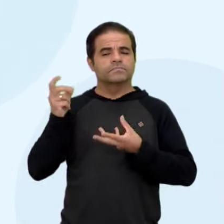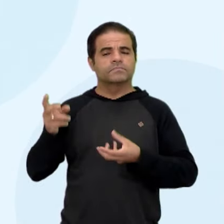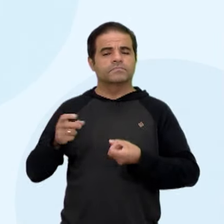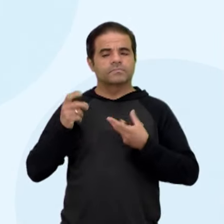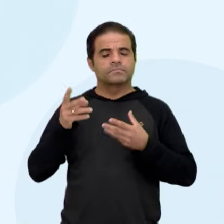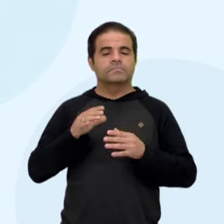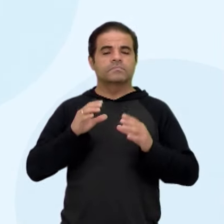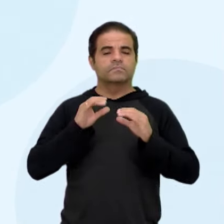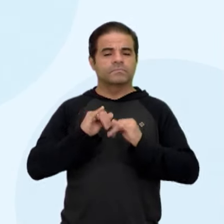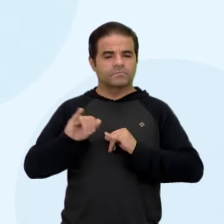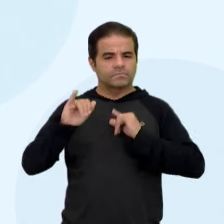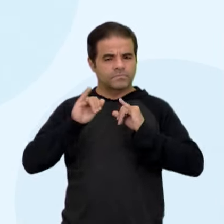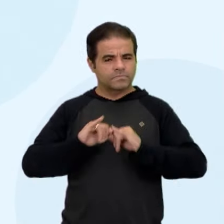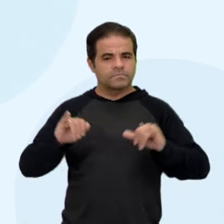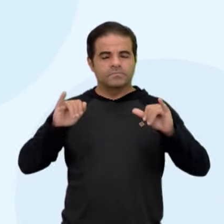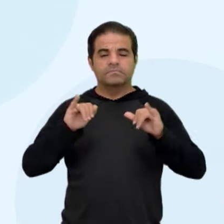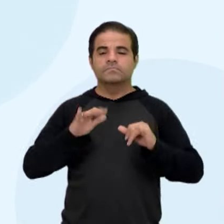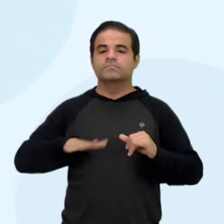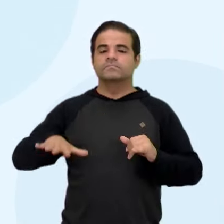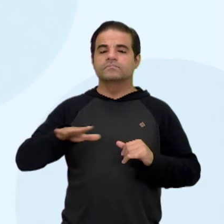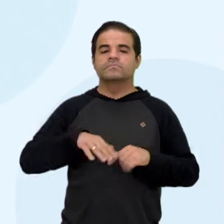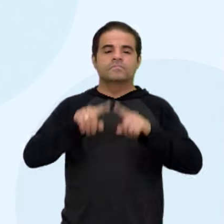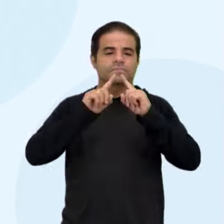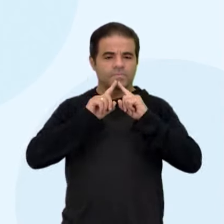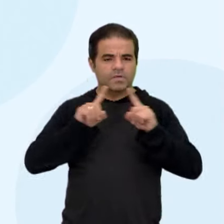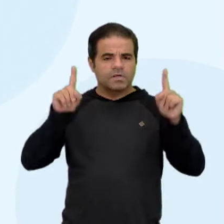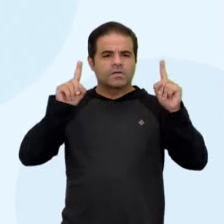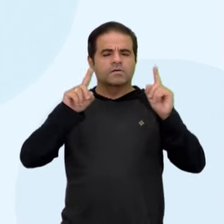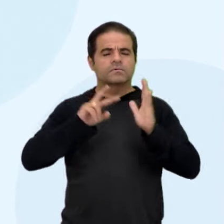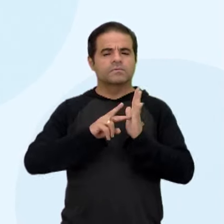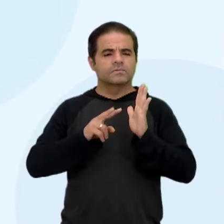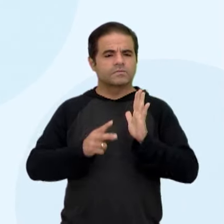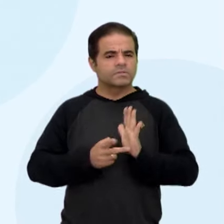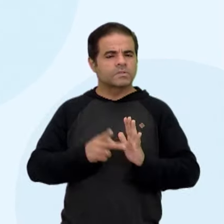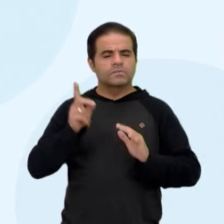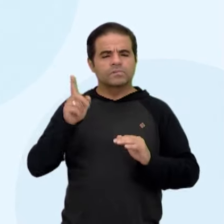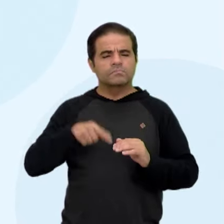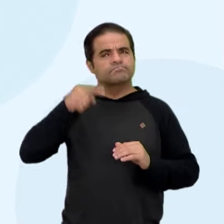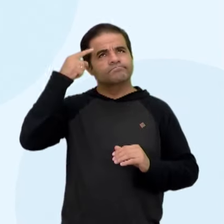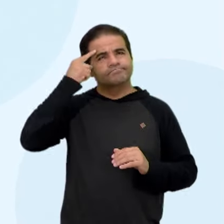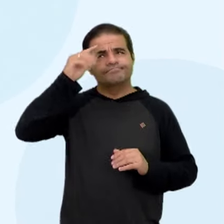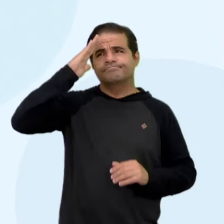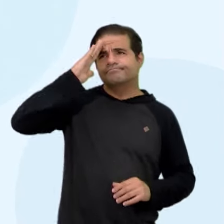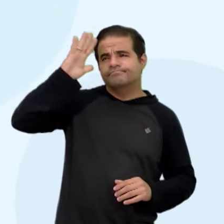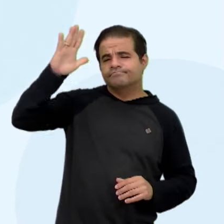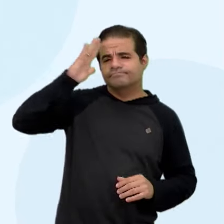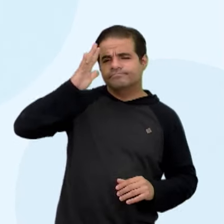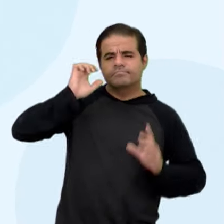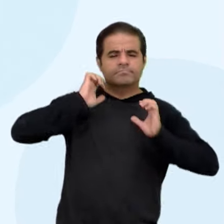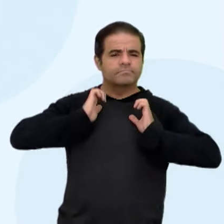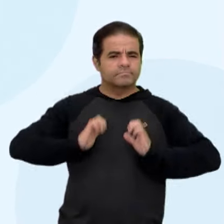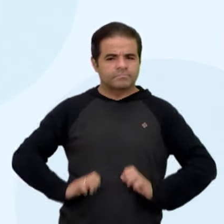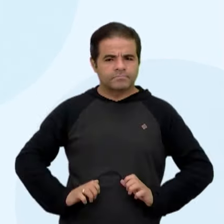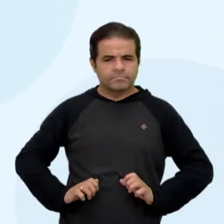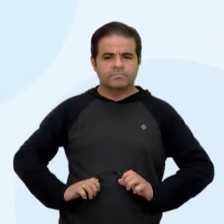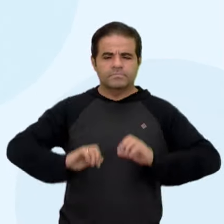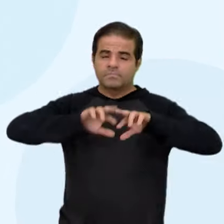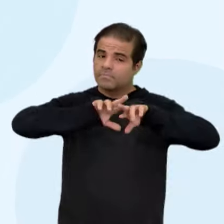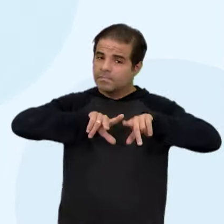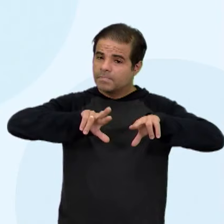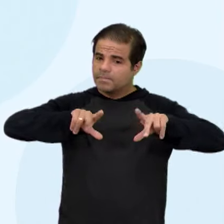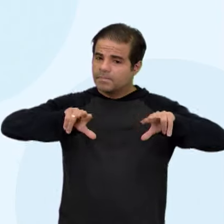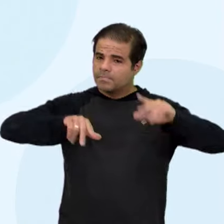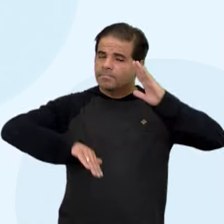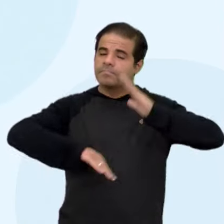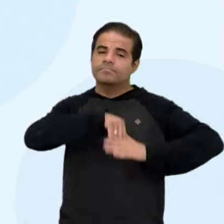e comunicação de forma crítica, significativa, reflexiva e ética nas diversas